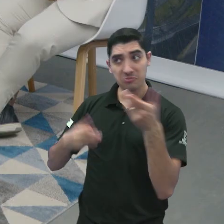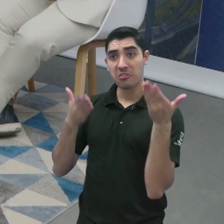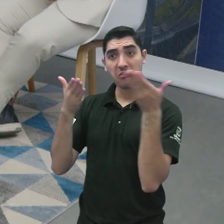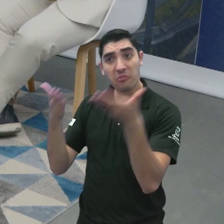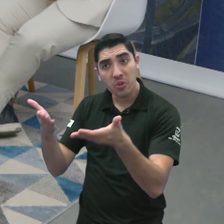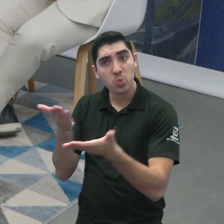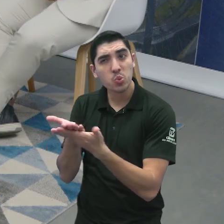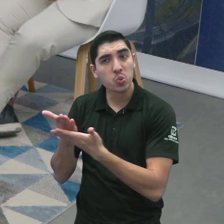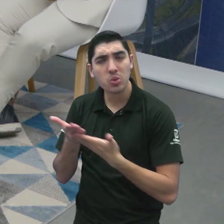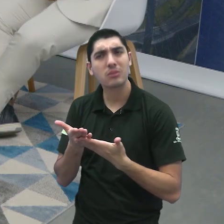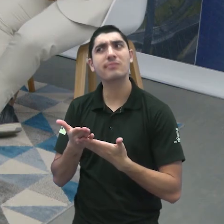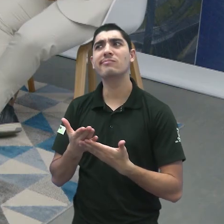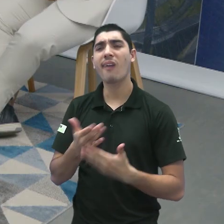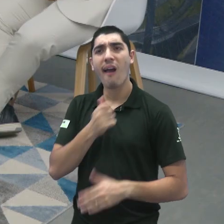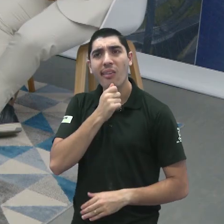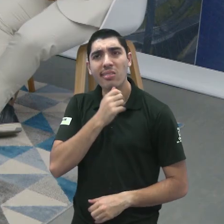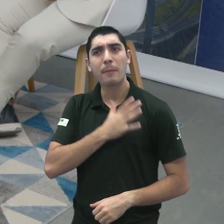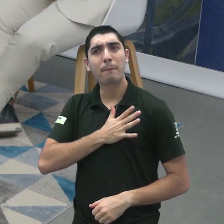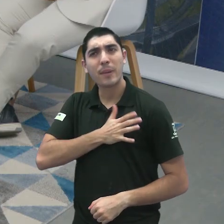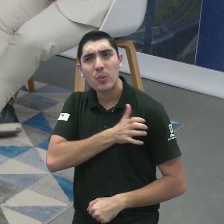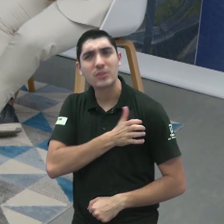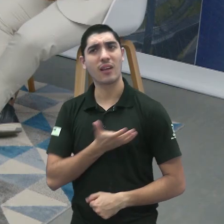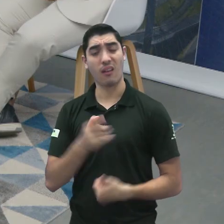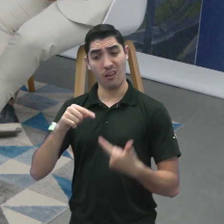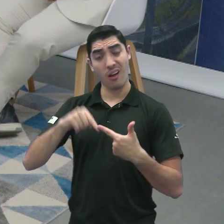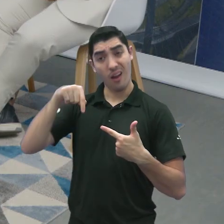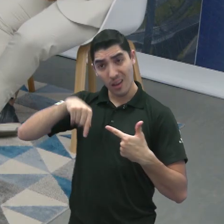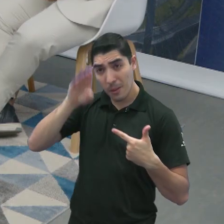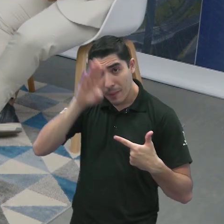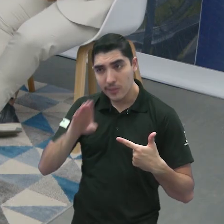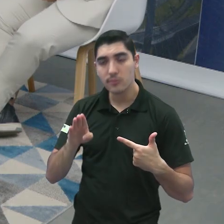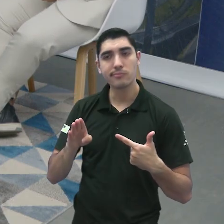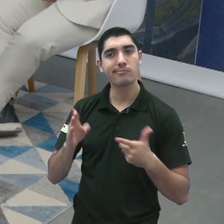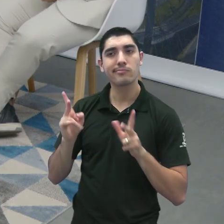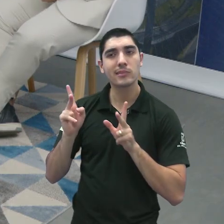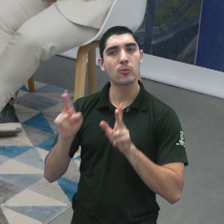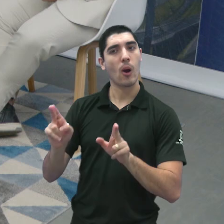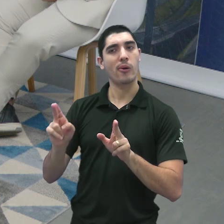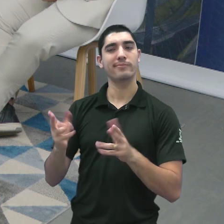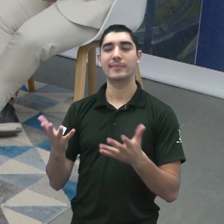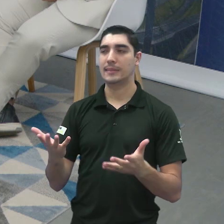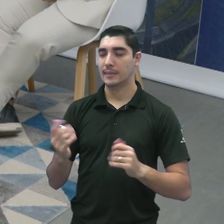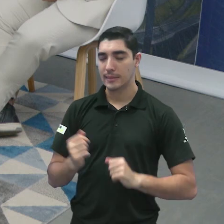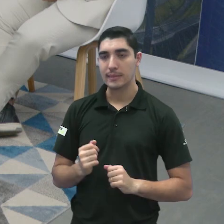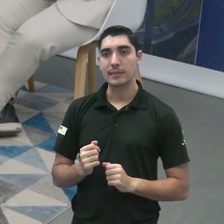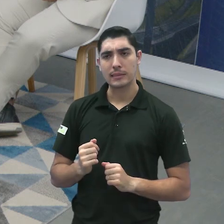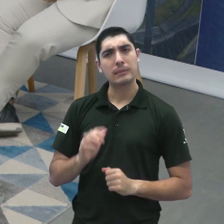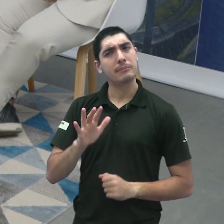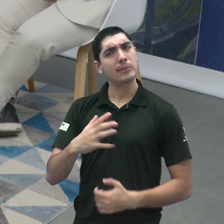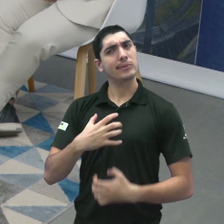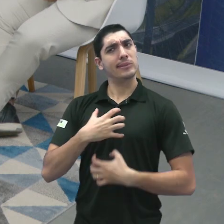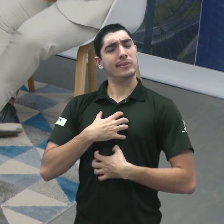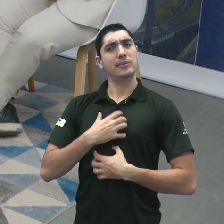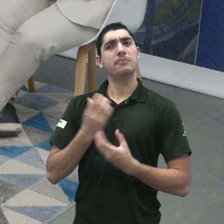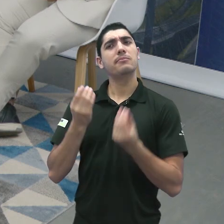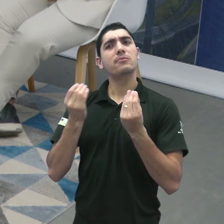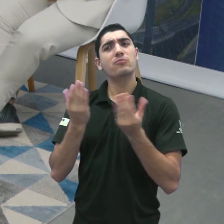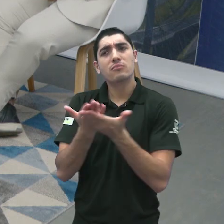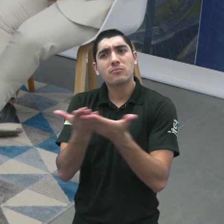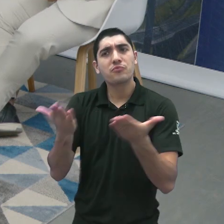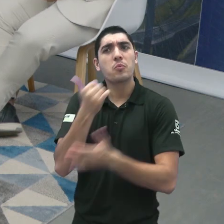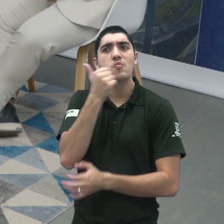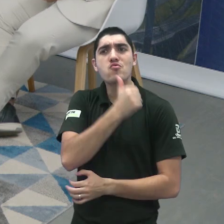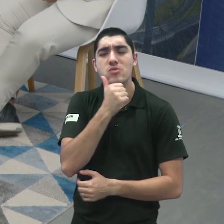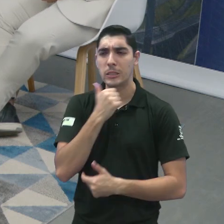intercâmbio, acontecer isso, esse preconceito. E aqui no Brasil não é diferente, como você disse, acontece. Mas que situação para